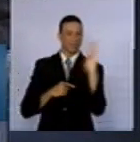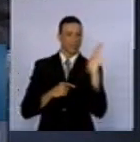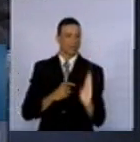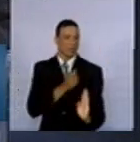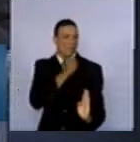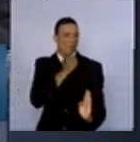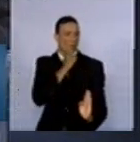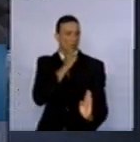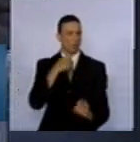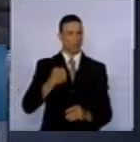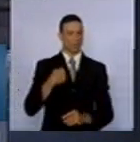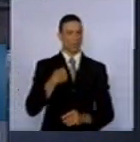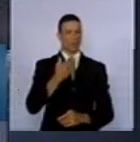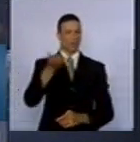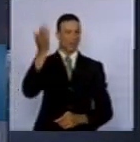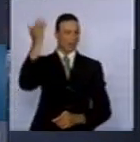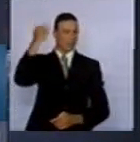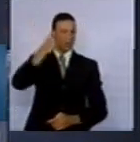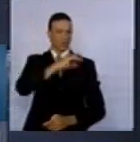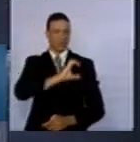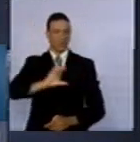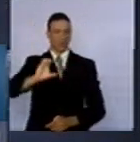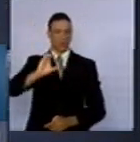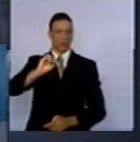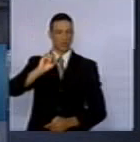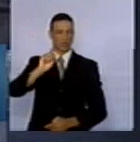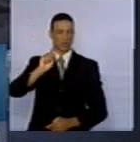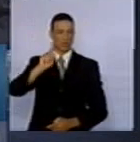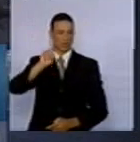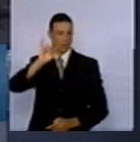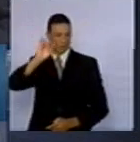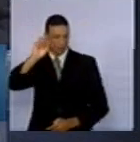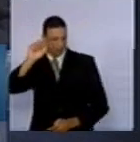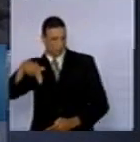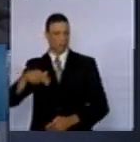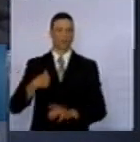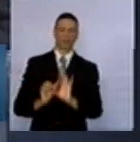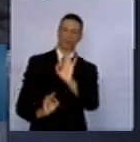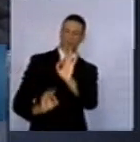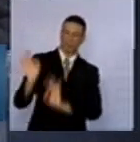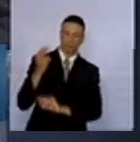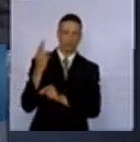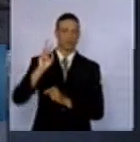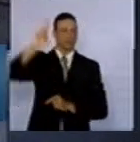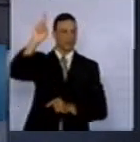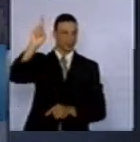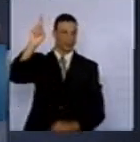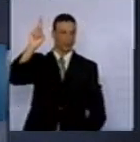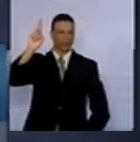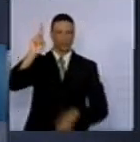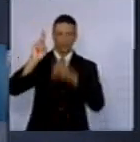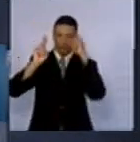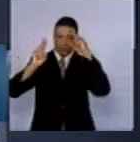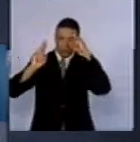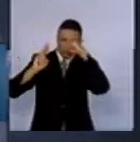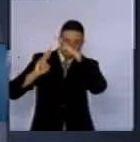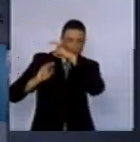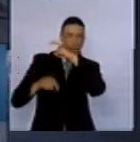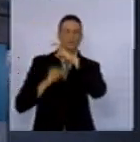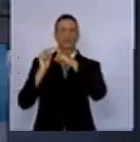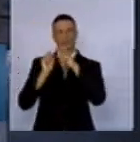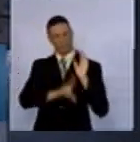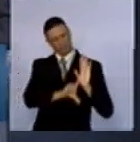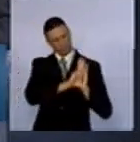participei como membros do diretório Nacional de Democratas que ali se encontrava um ponto de dificuldade para